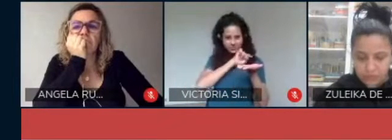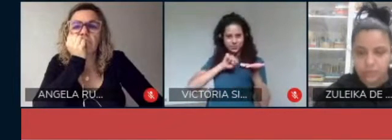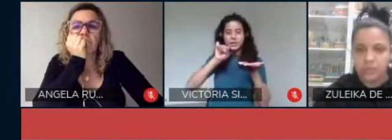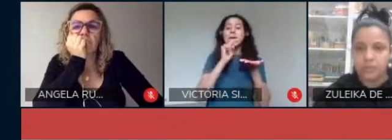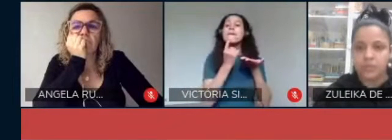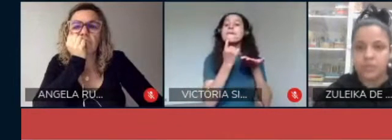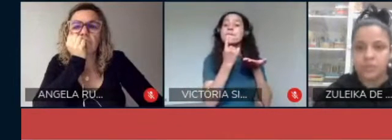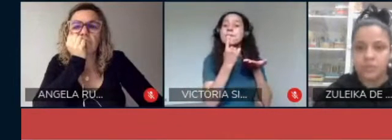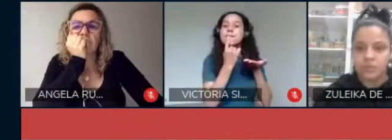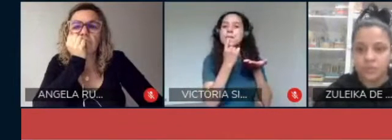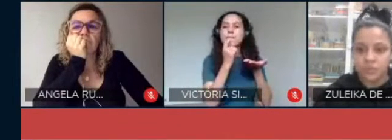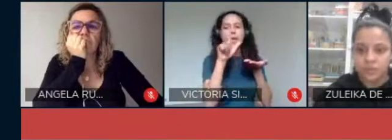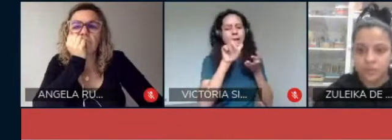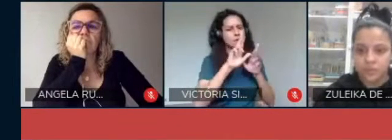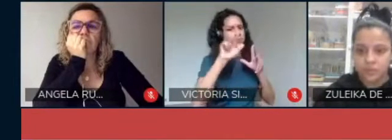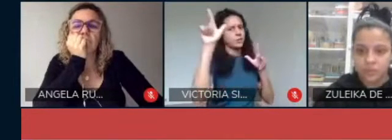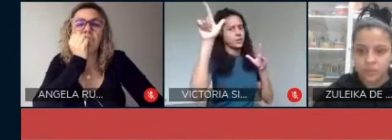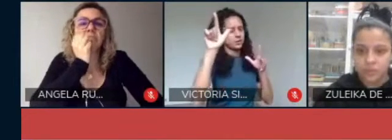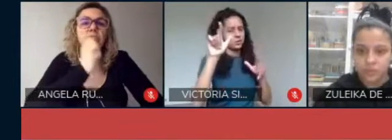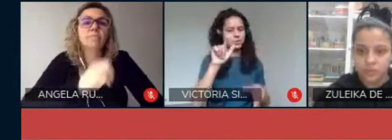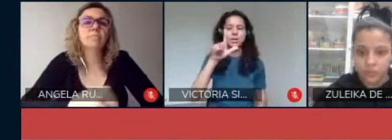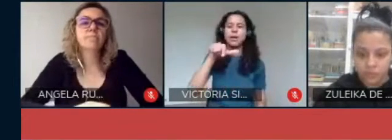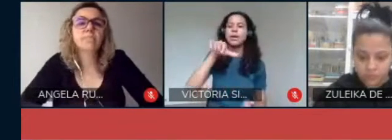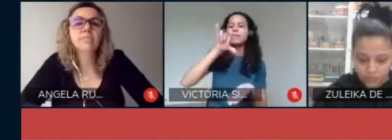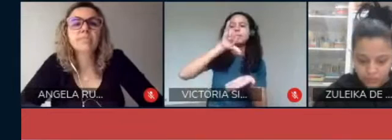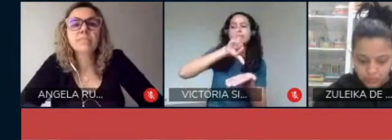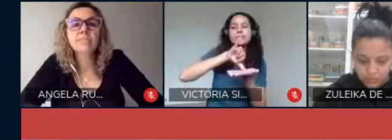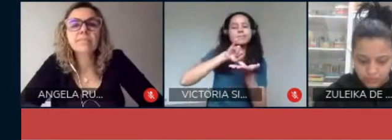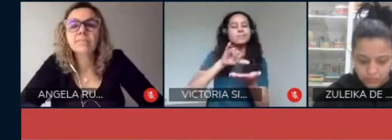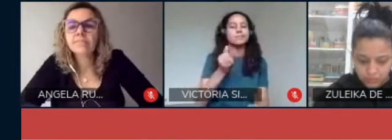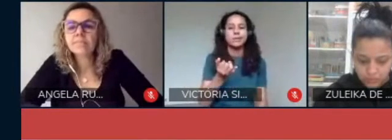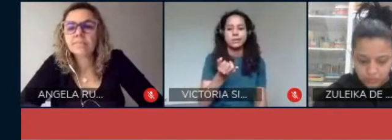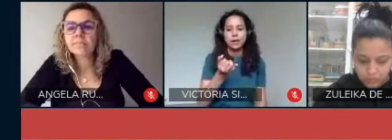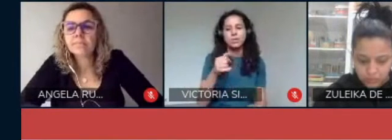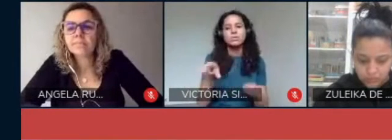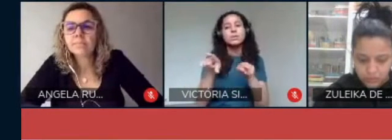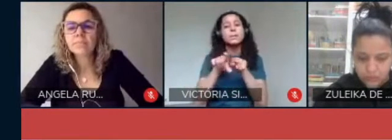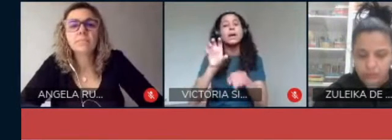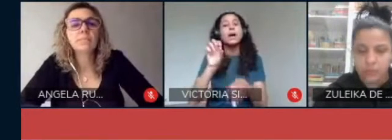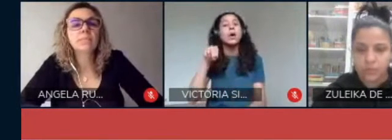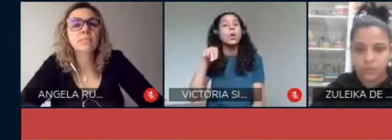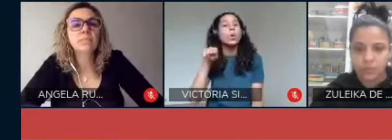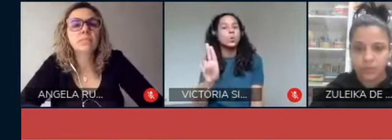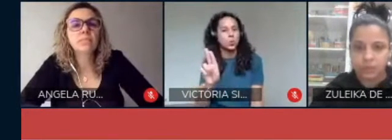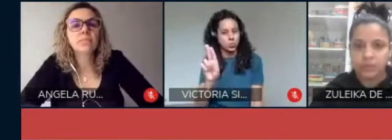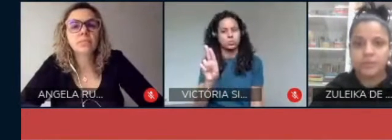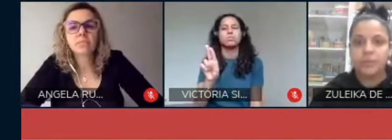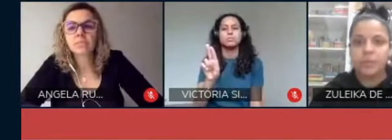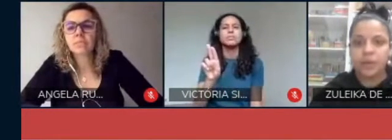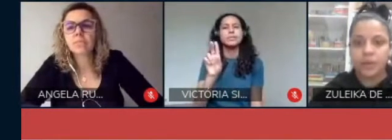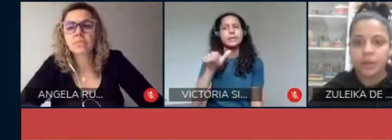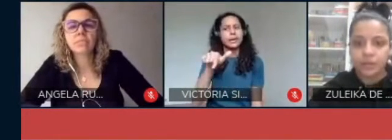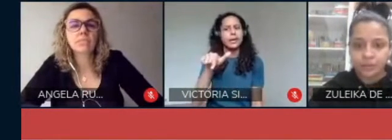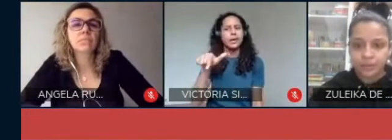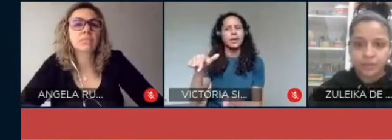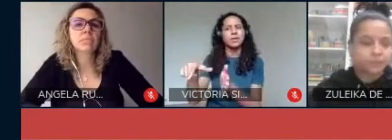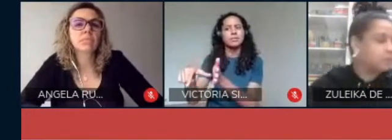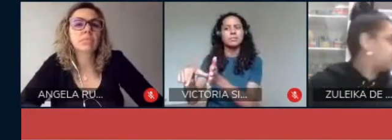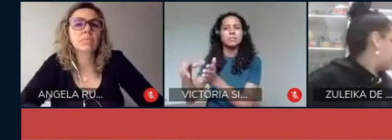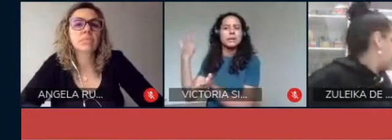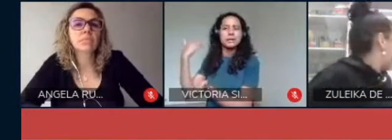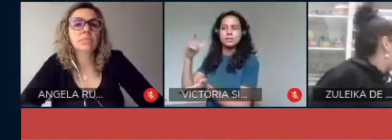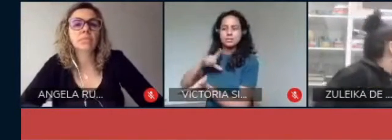mais diferentes, que é a Biblioteca Central, a Biblioteca Depositária da ONU, que realmente ela é só um acordo entre a ONU para